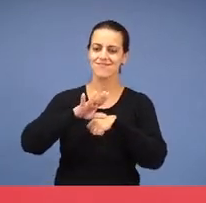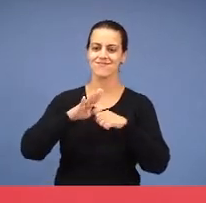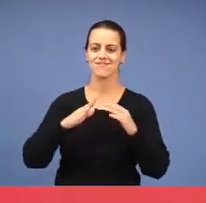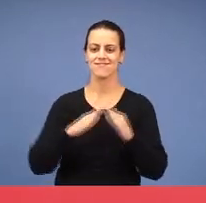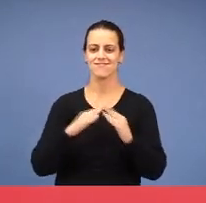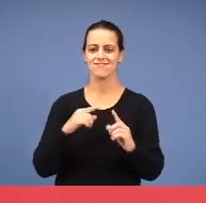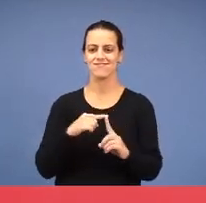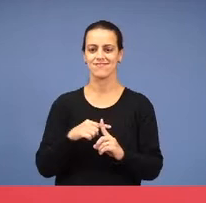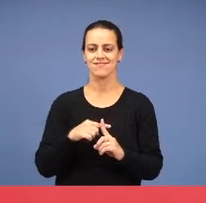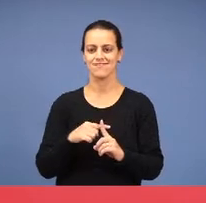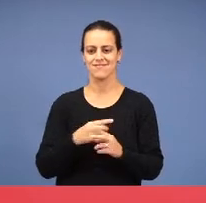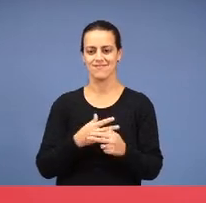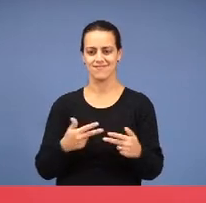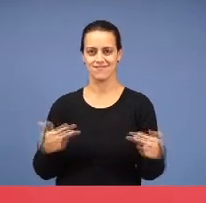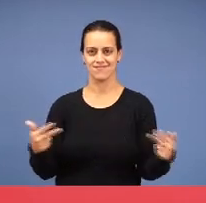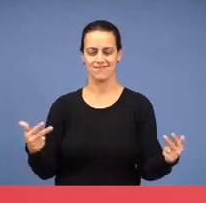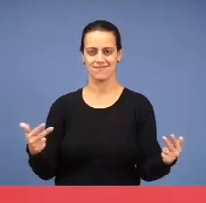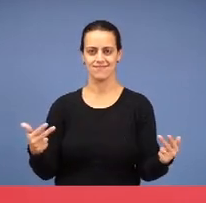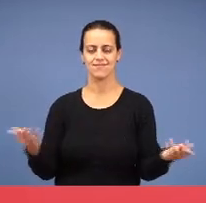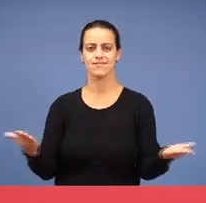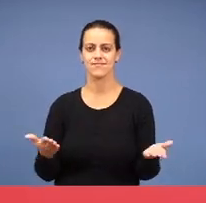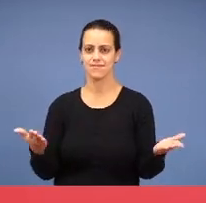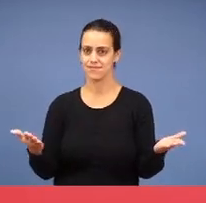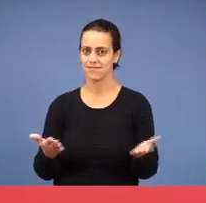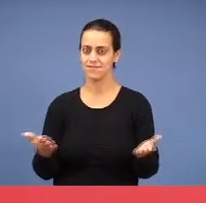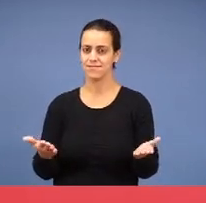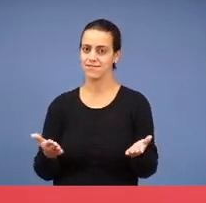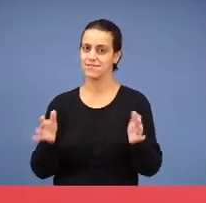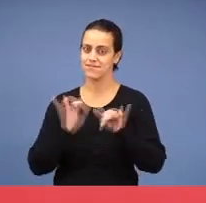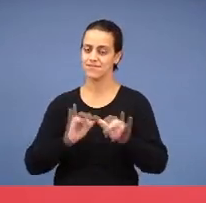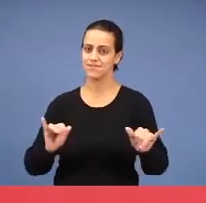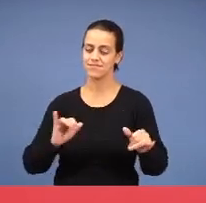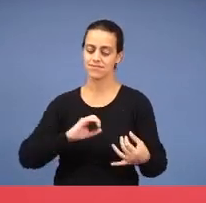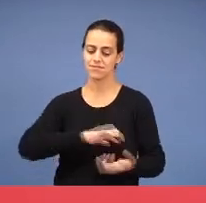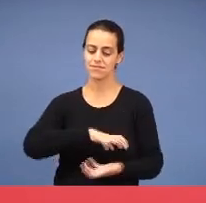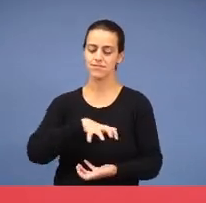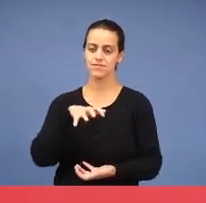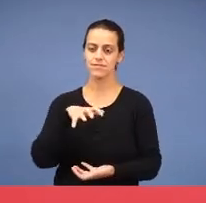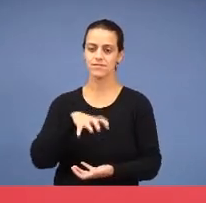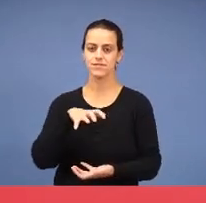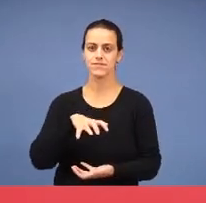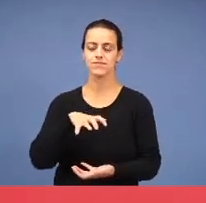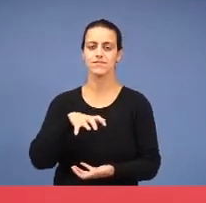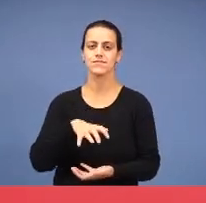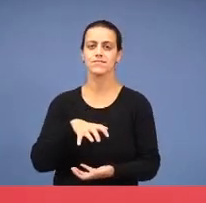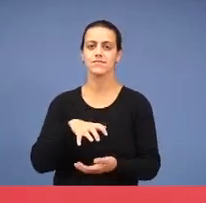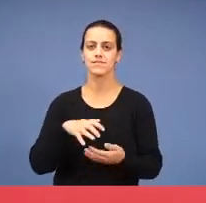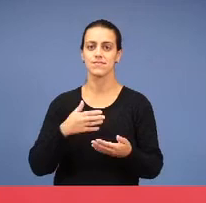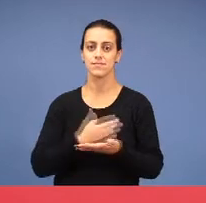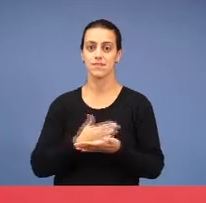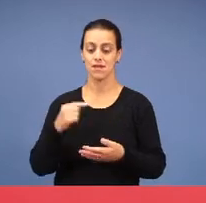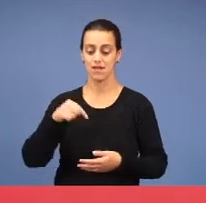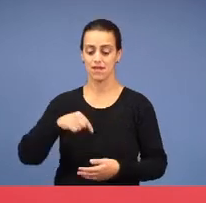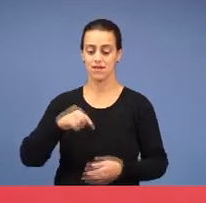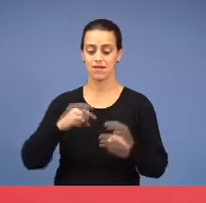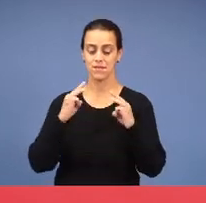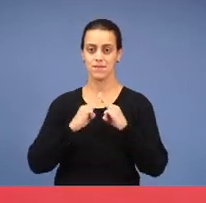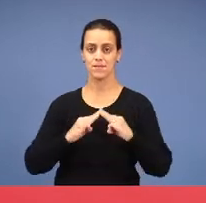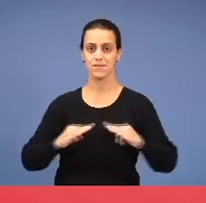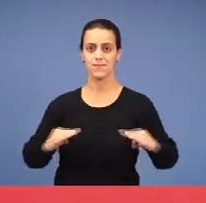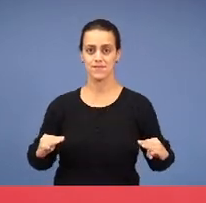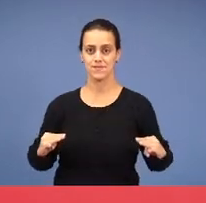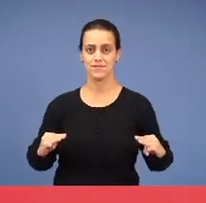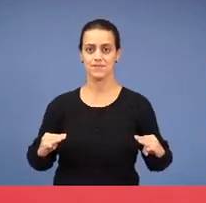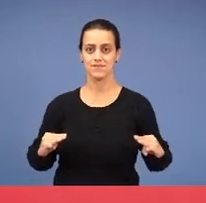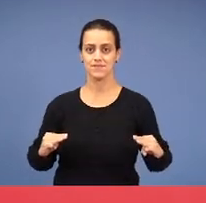agora, queremos dizer para os irmãos, nós estamos fazendo essa transmissão a partir daqui do nosso Manaim,